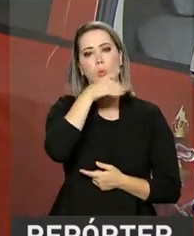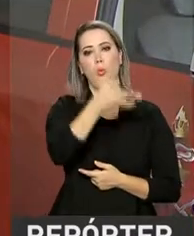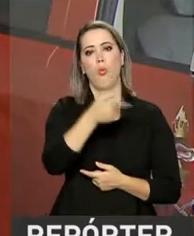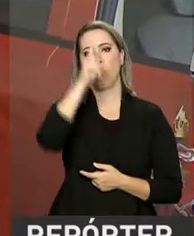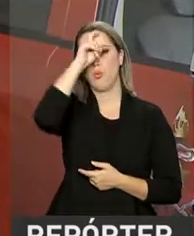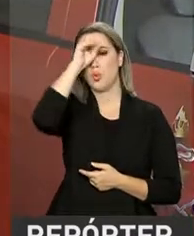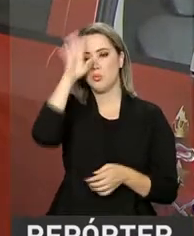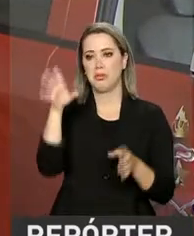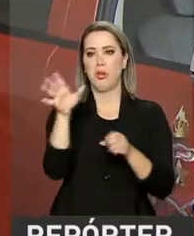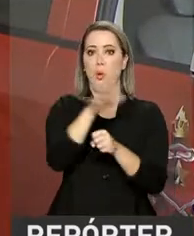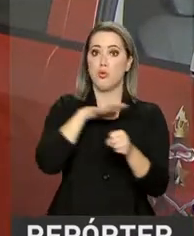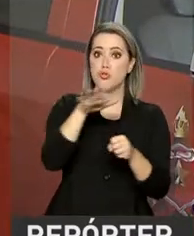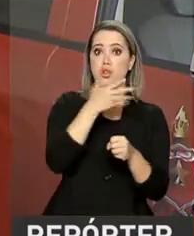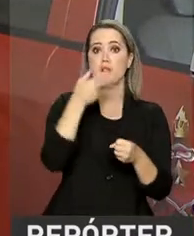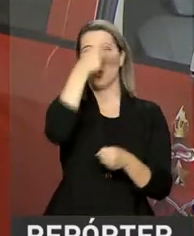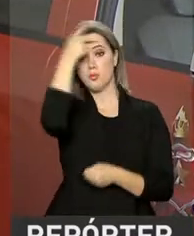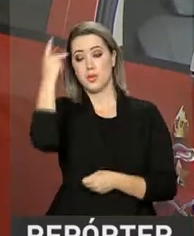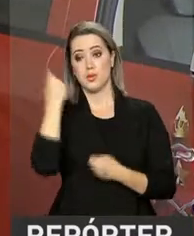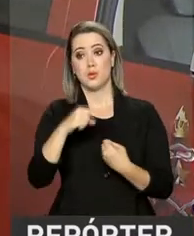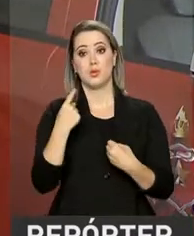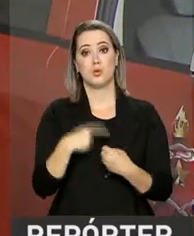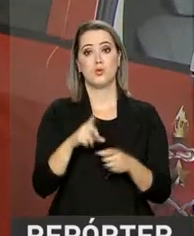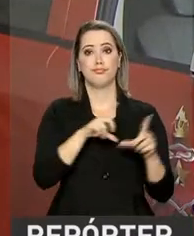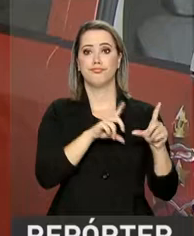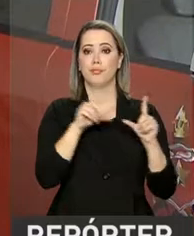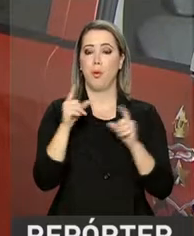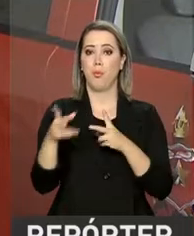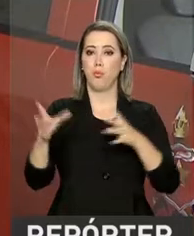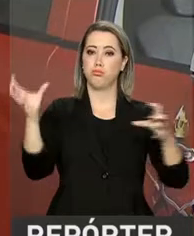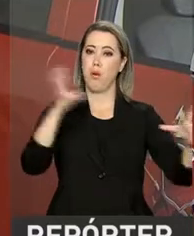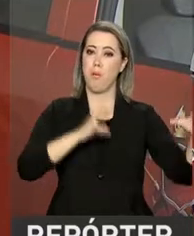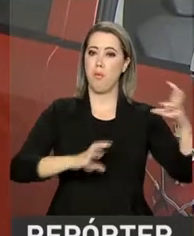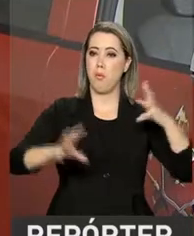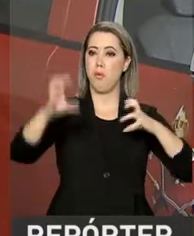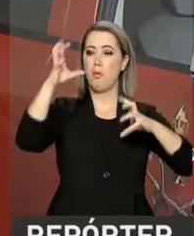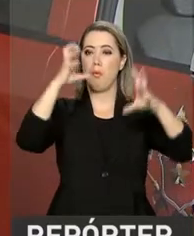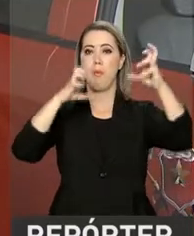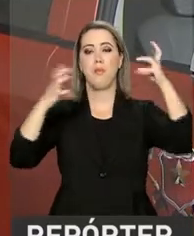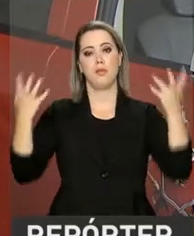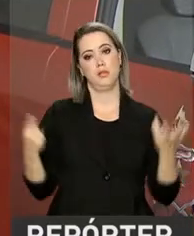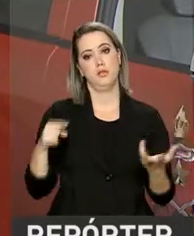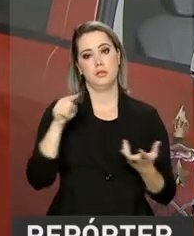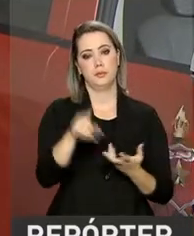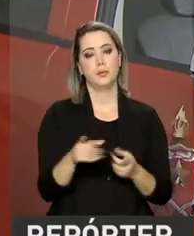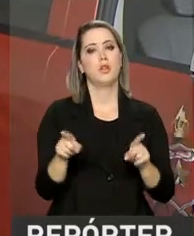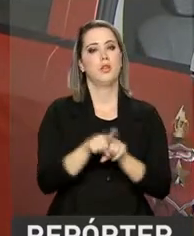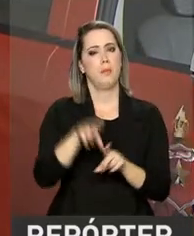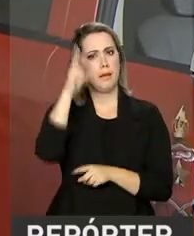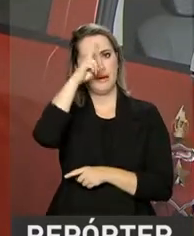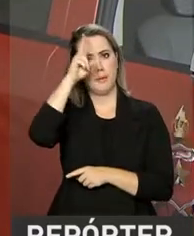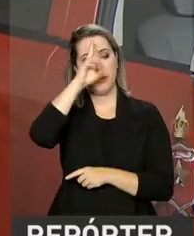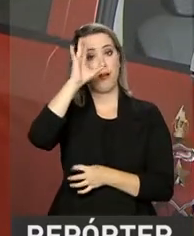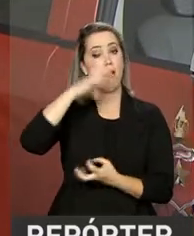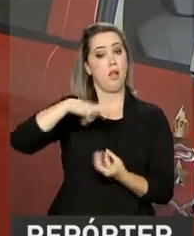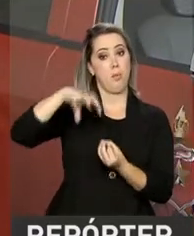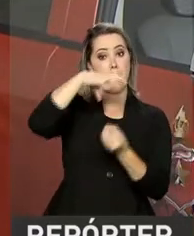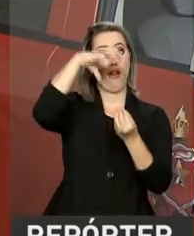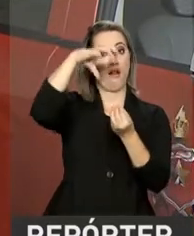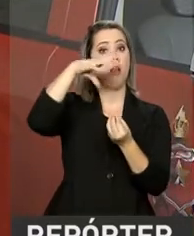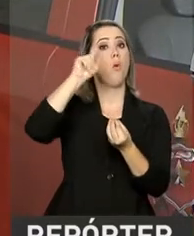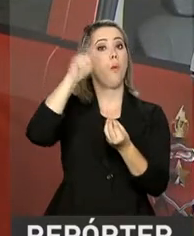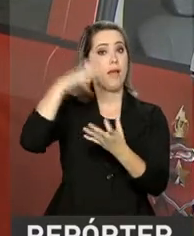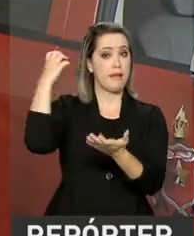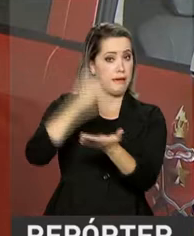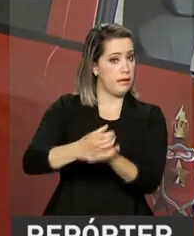ficar cheios por conta da baixa umidade, por conta da poluição. E lembrando que soltar esse tipo de balões é crime pela Lei de